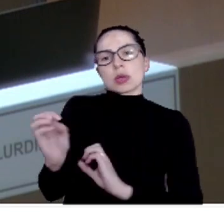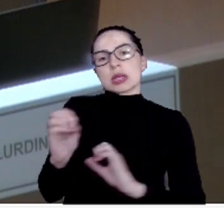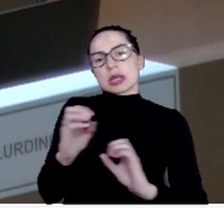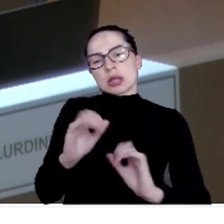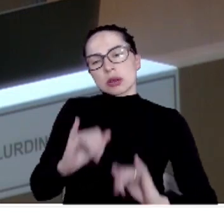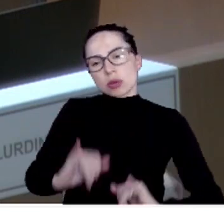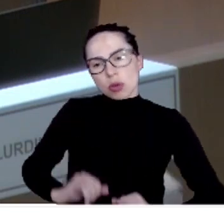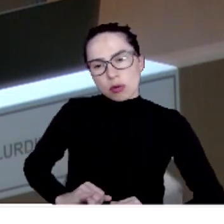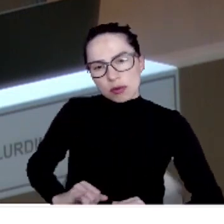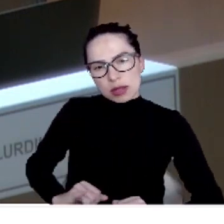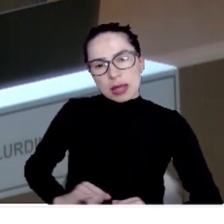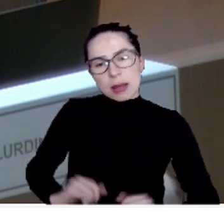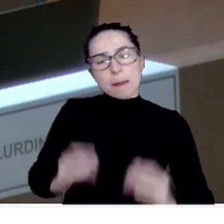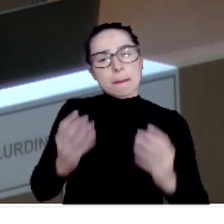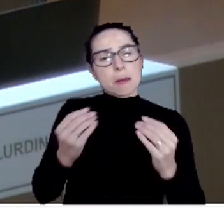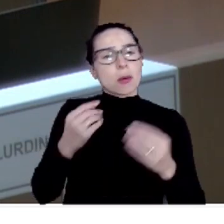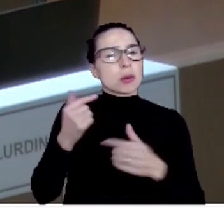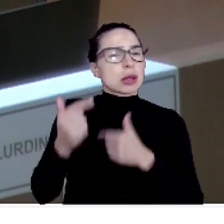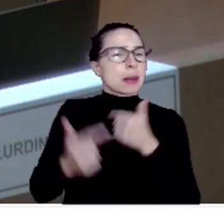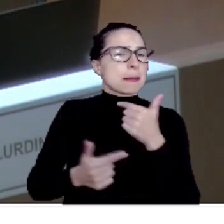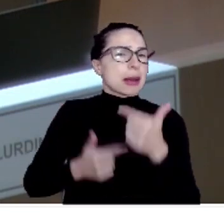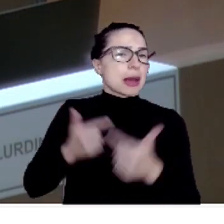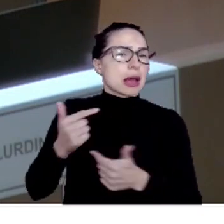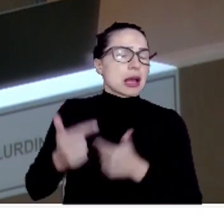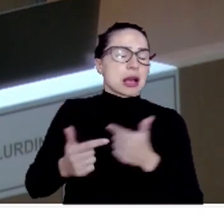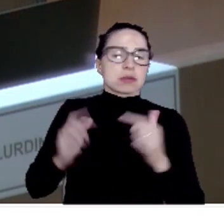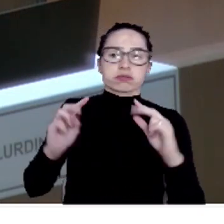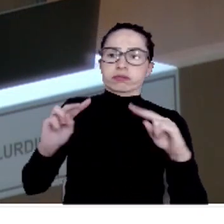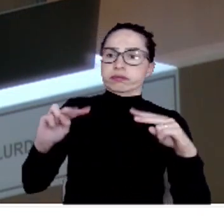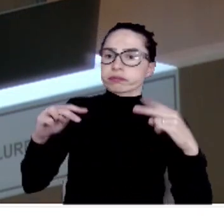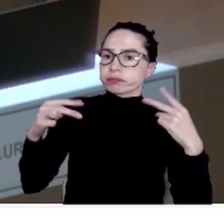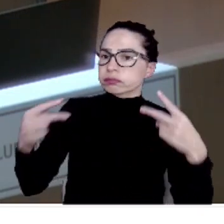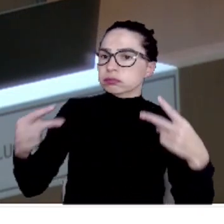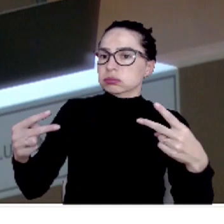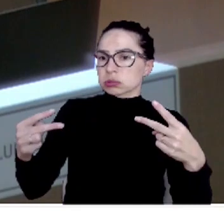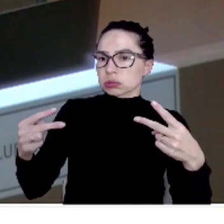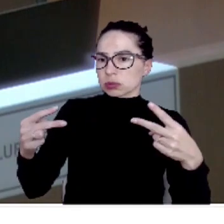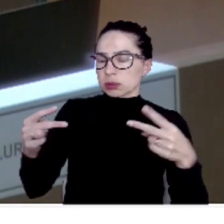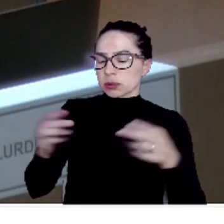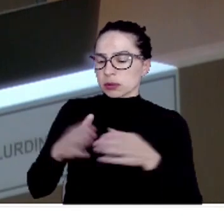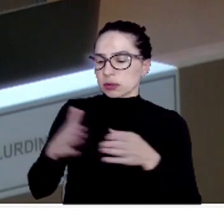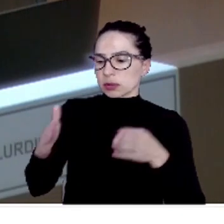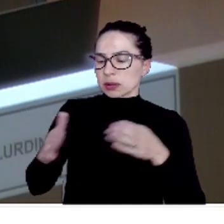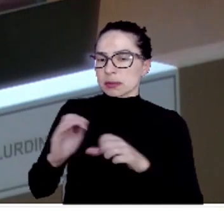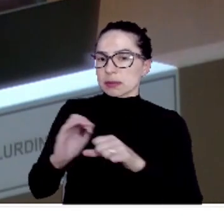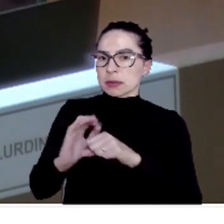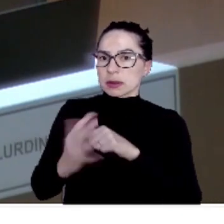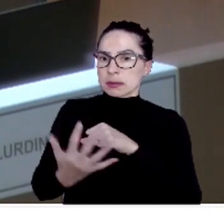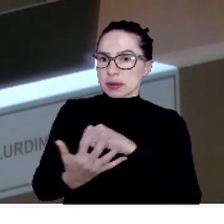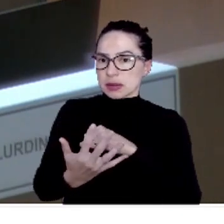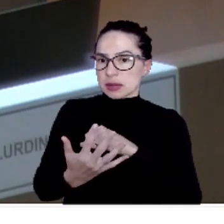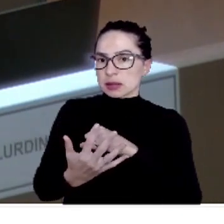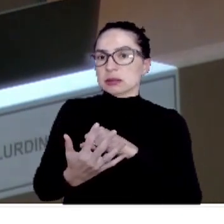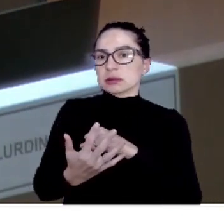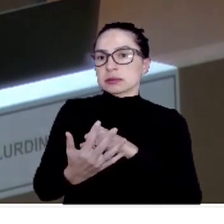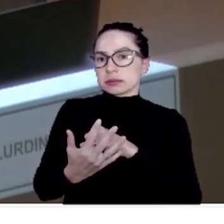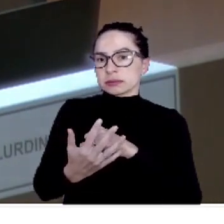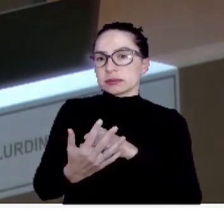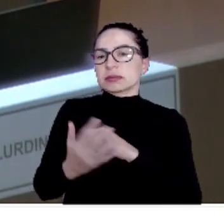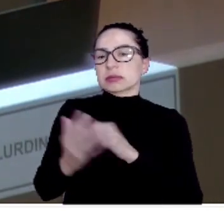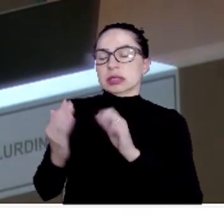eles trabalharam até em dobro durante a pandemia, né, que foi home